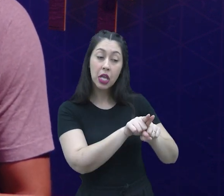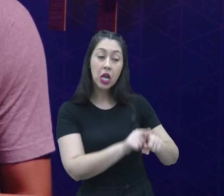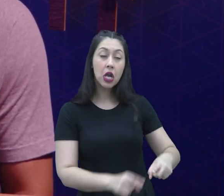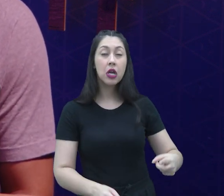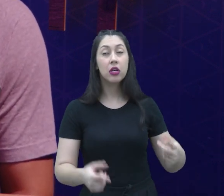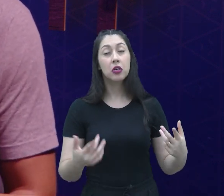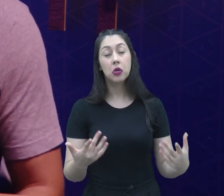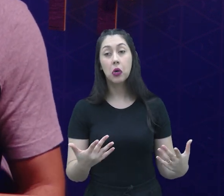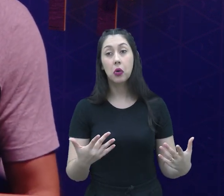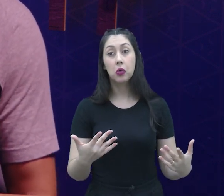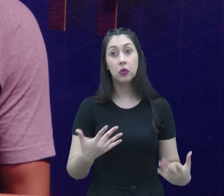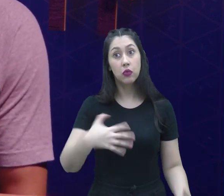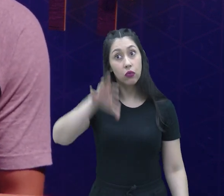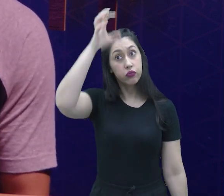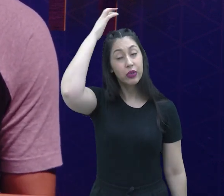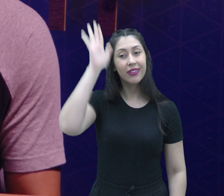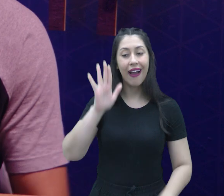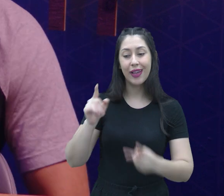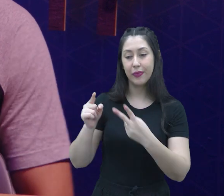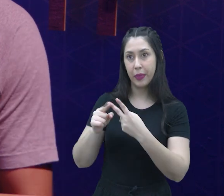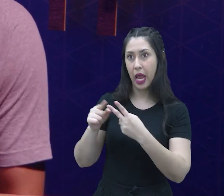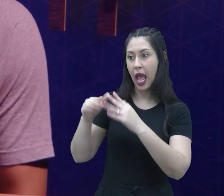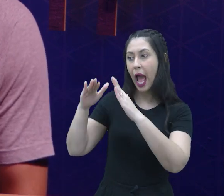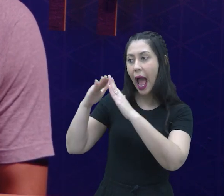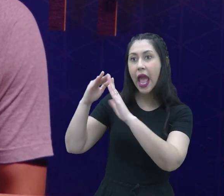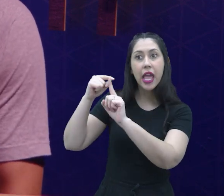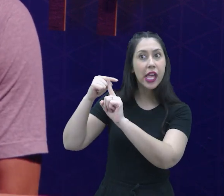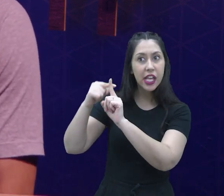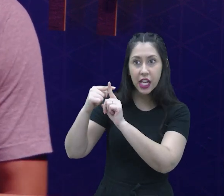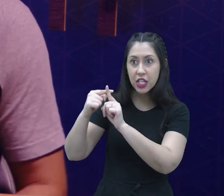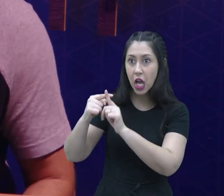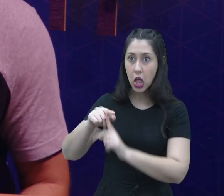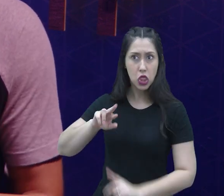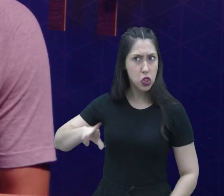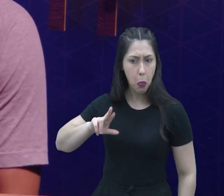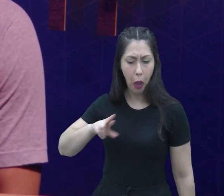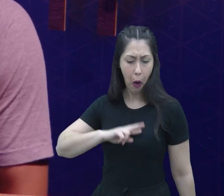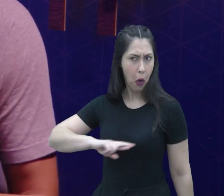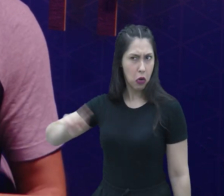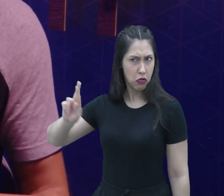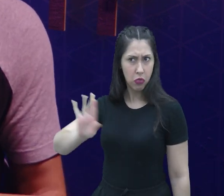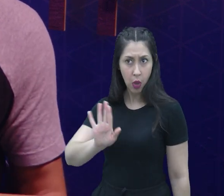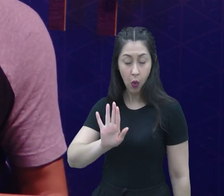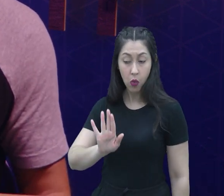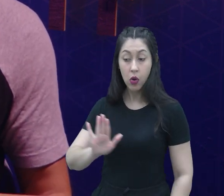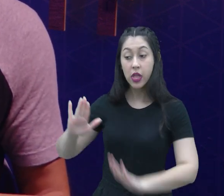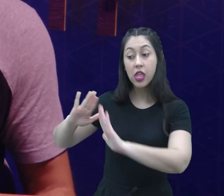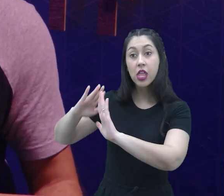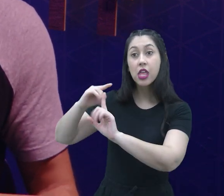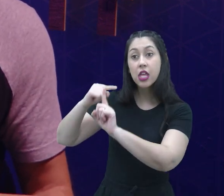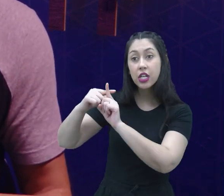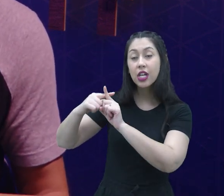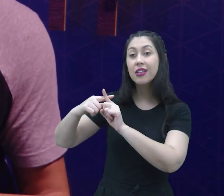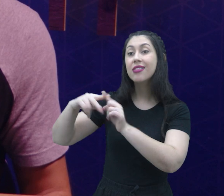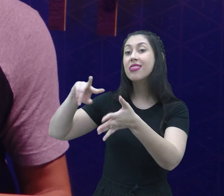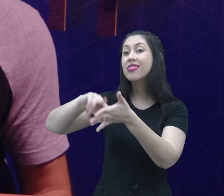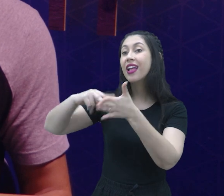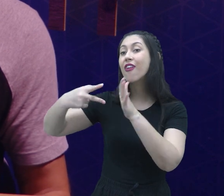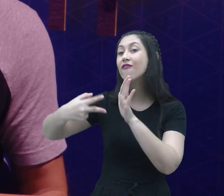vontade dos membros da igreja, né? Vamos deixar claro assim, não é a religião, mas dos membros